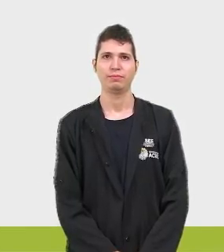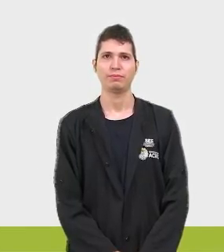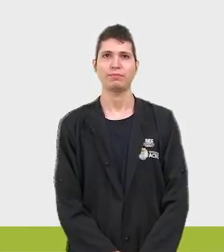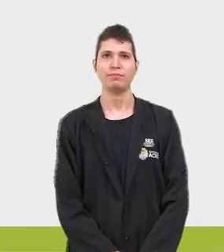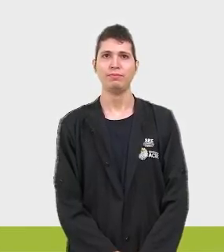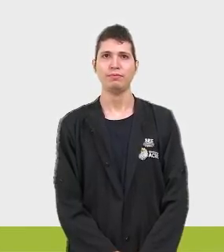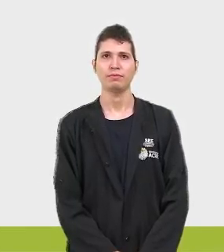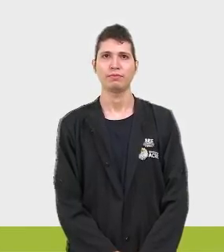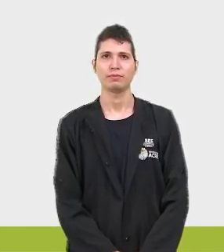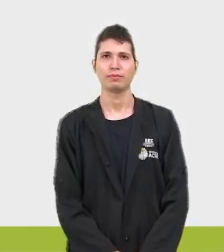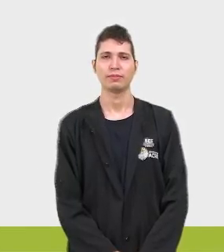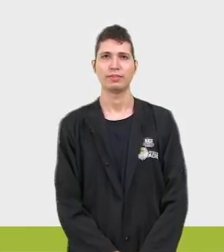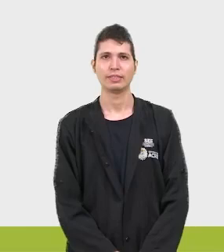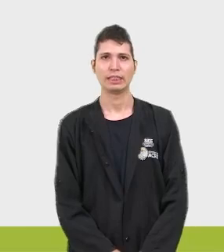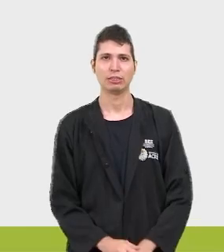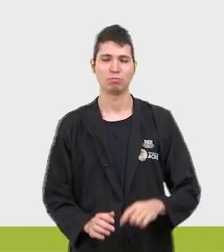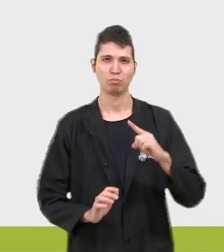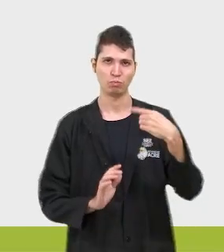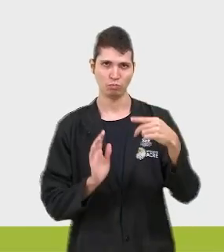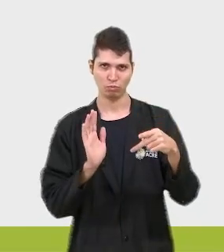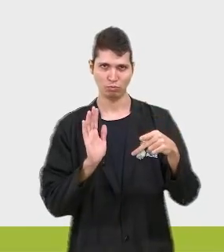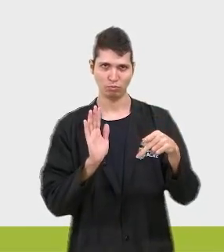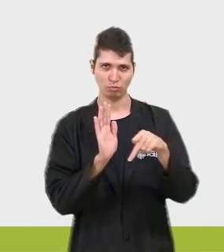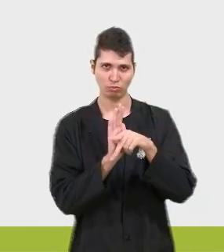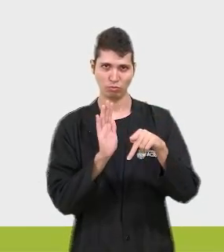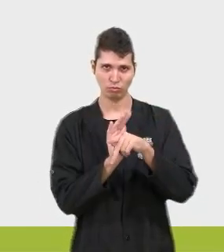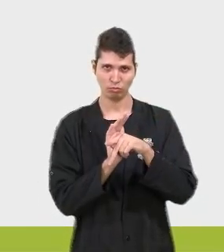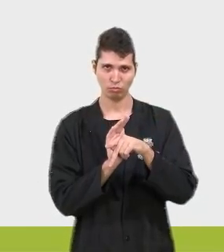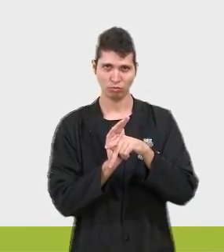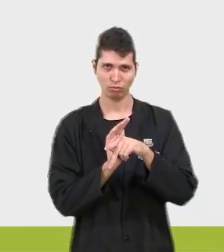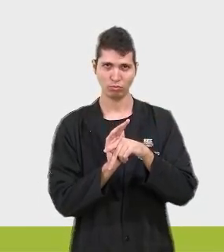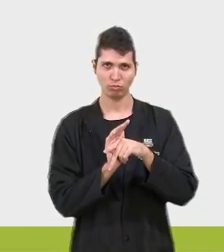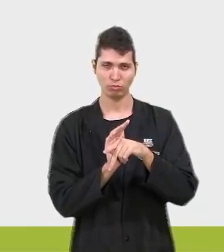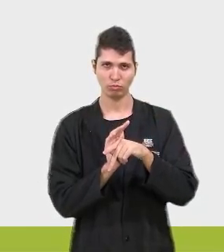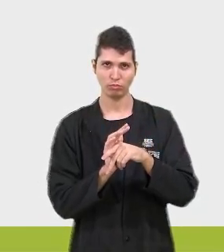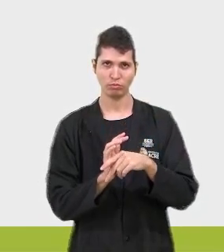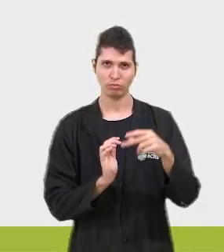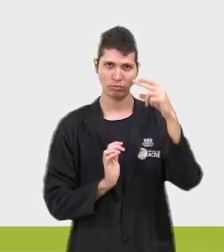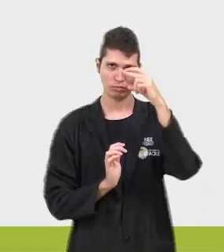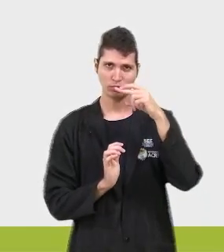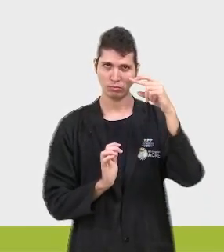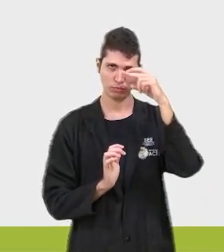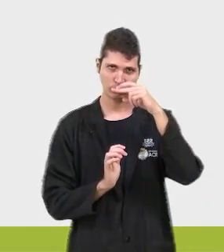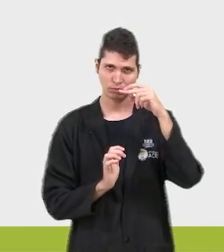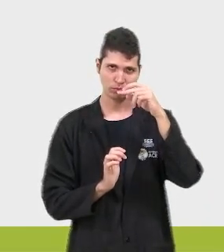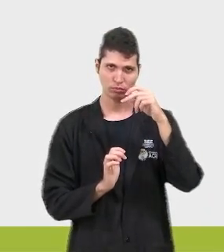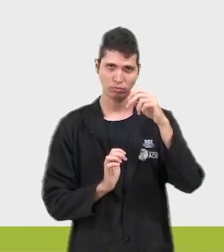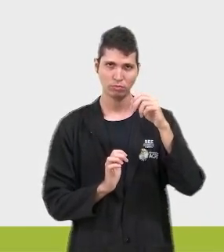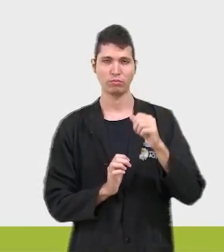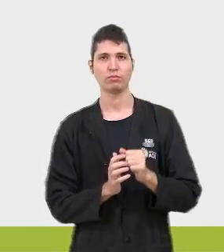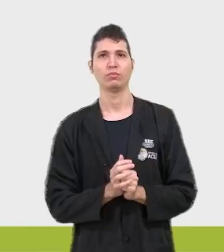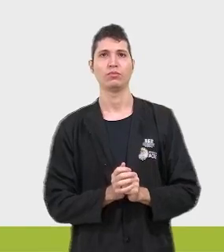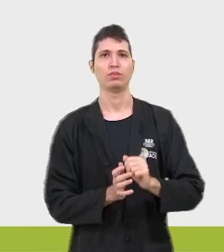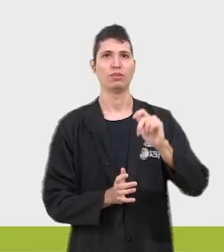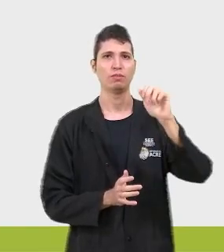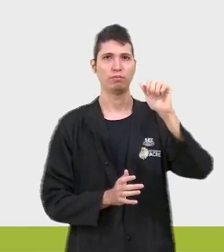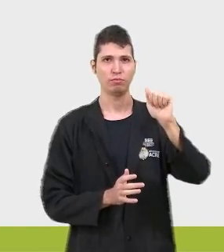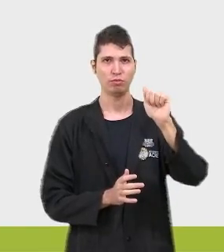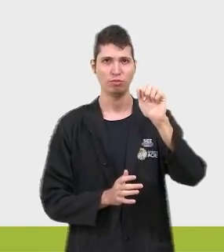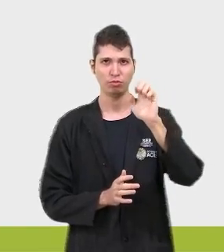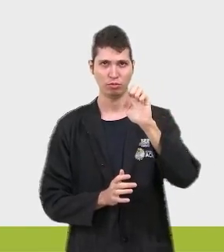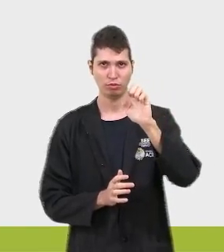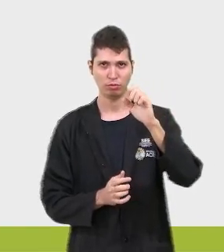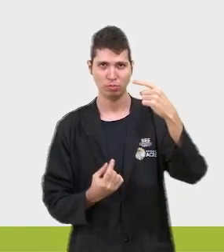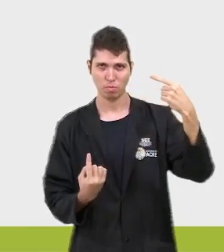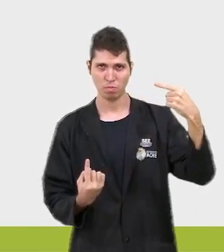A próxima propriedade a qual nós vamos aí identificar vai ser a afinidade eletrônica, que também pode